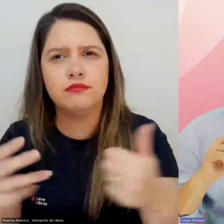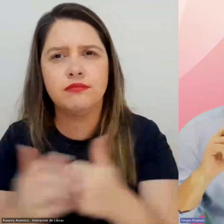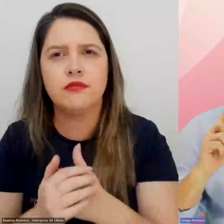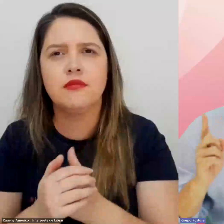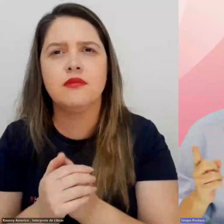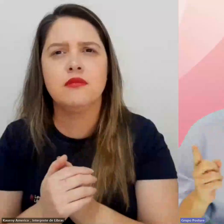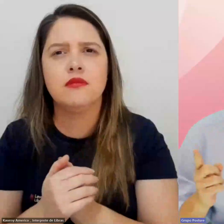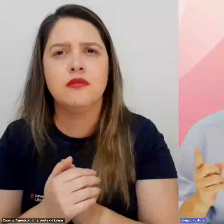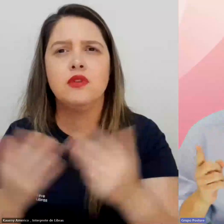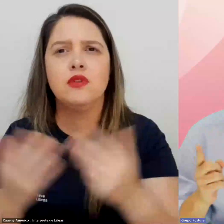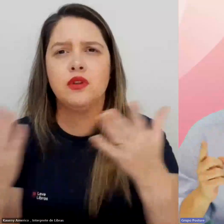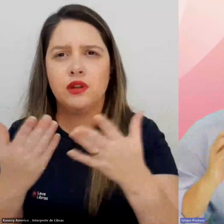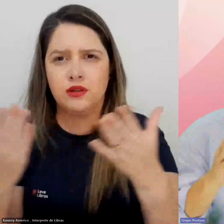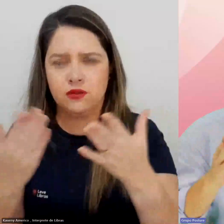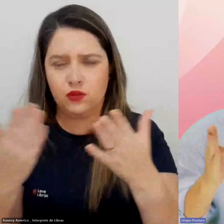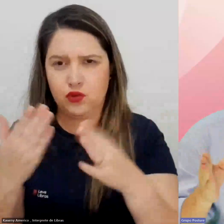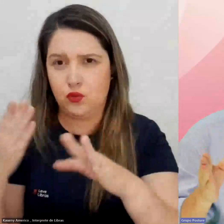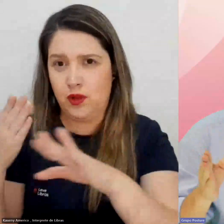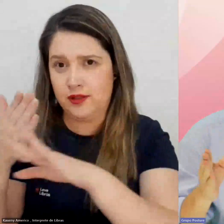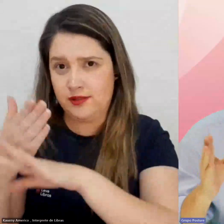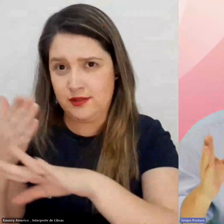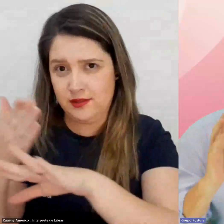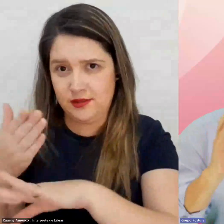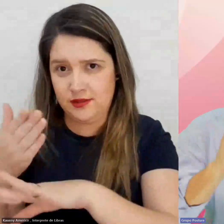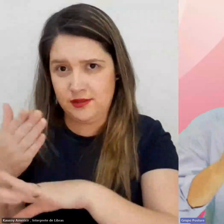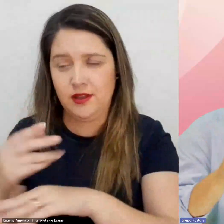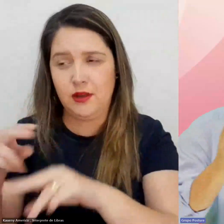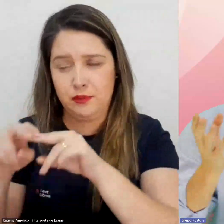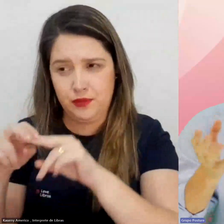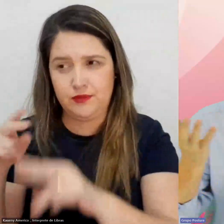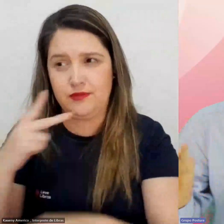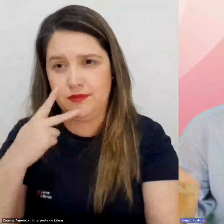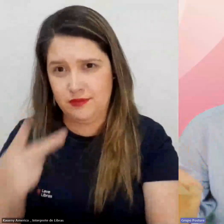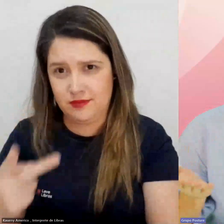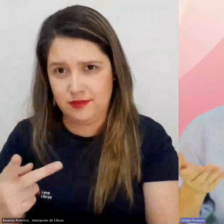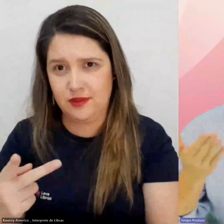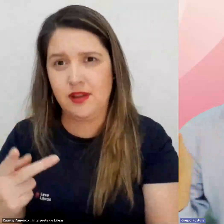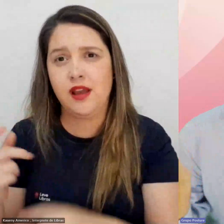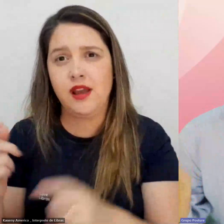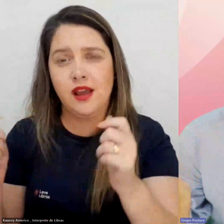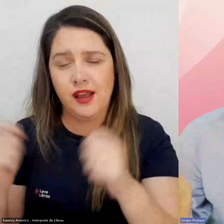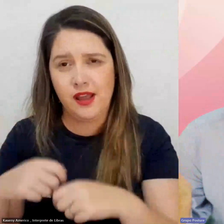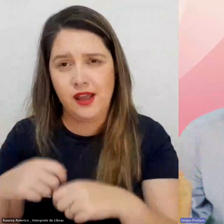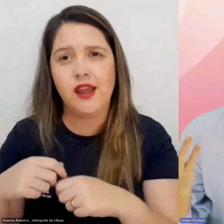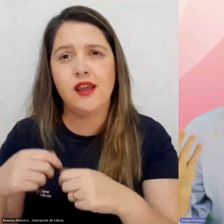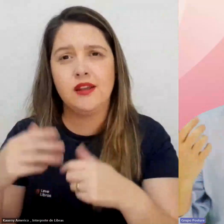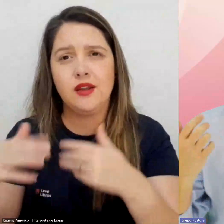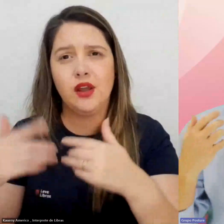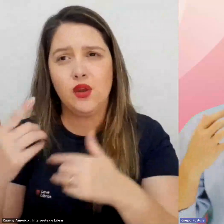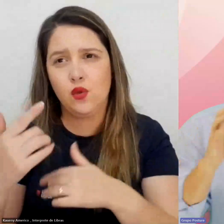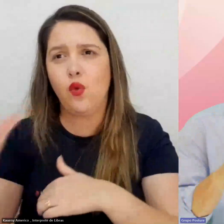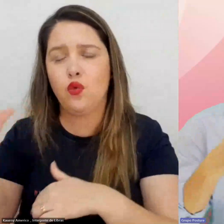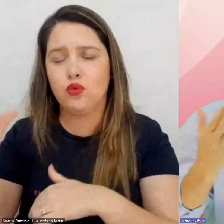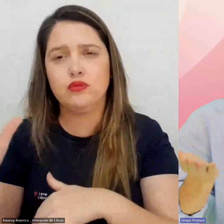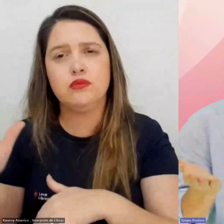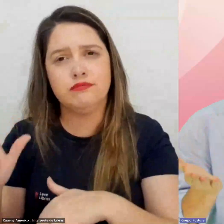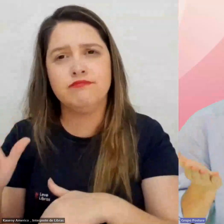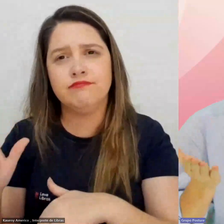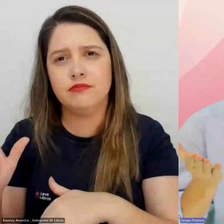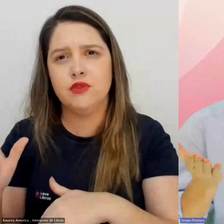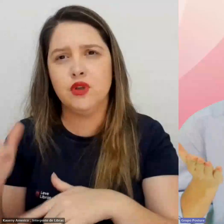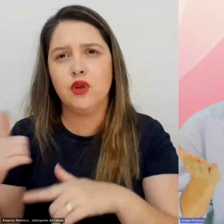Hoje, com o acesso, por isso que a gente diz. Então, a da tua tia provavelmente já é um outro caso. Uhum. Normalmente a Segundo.